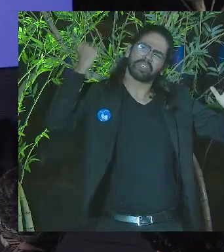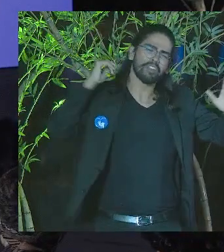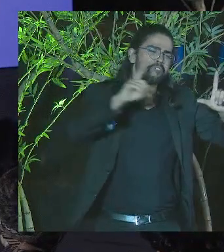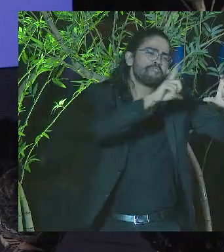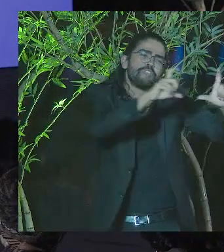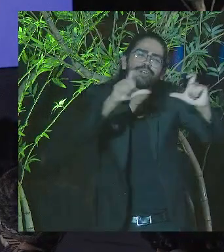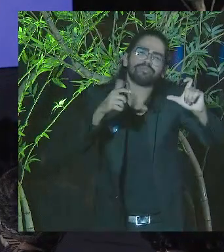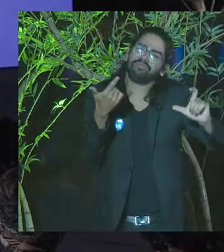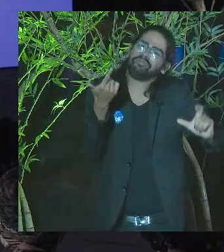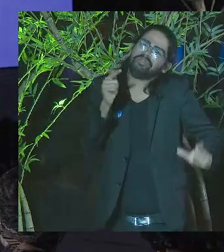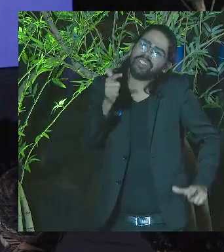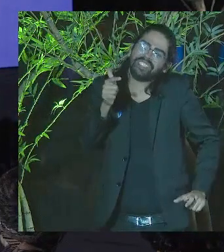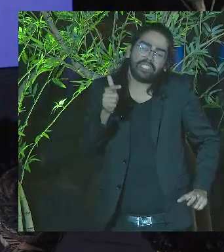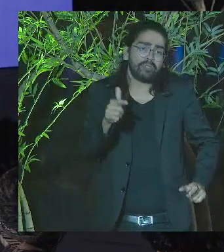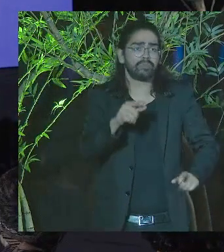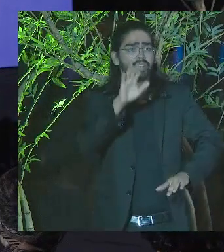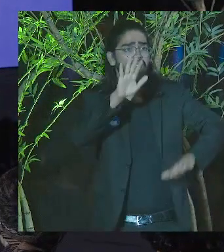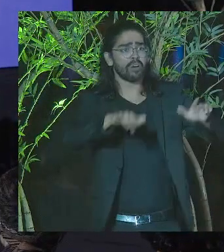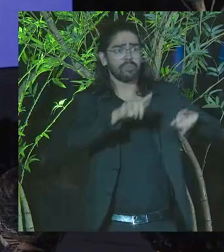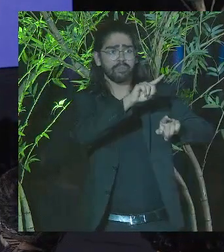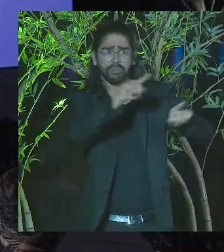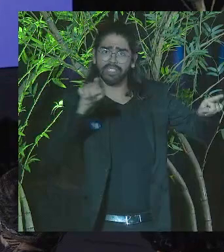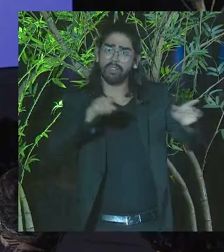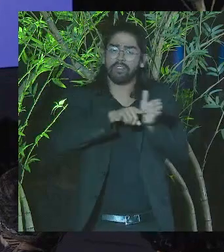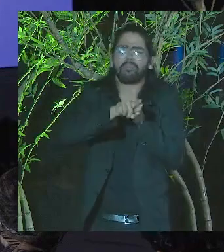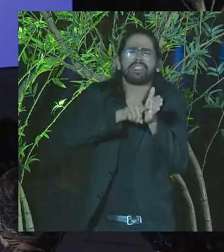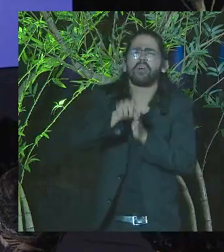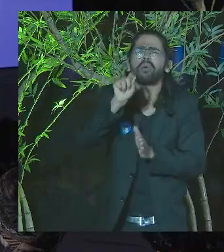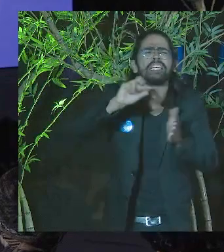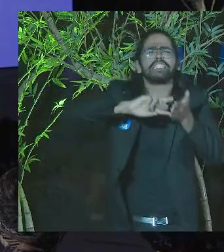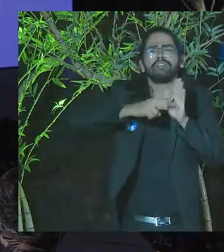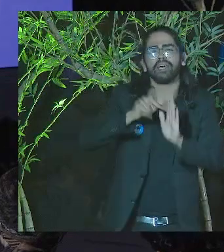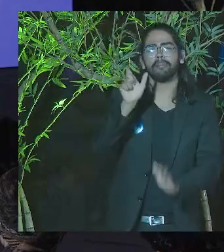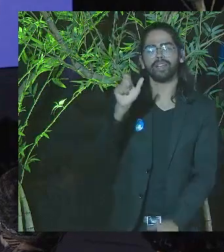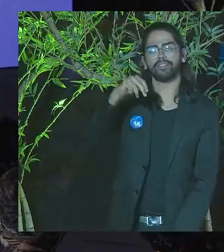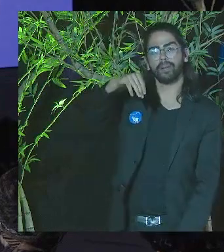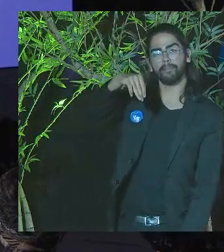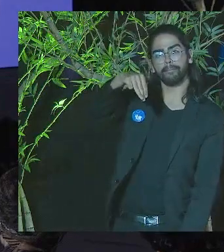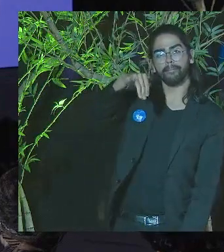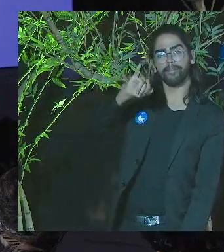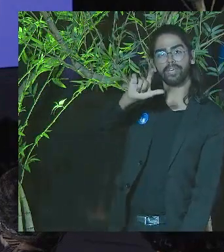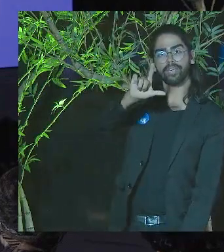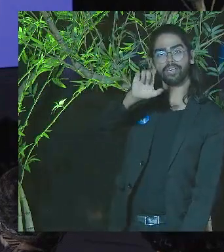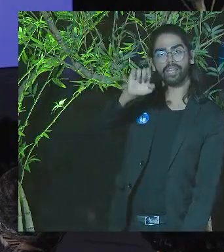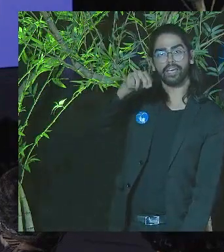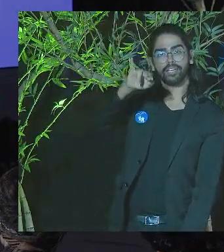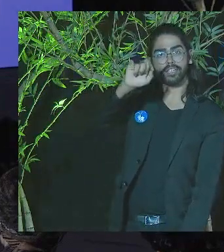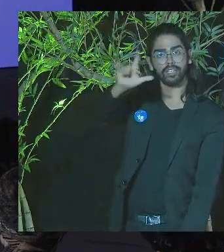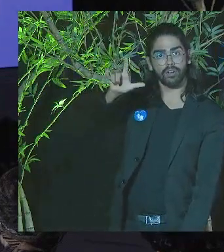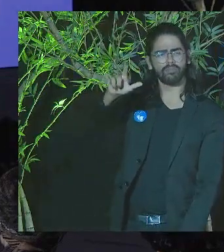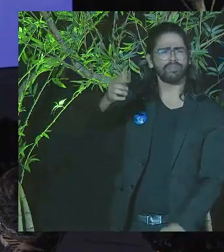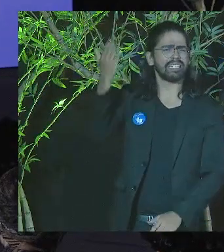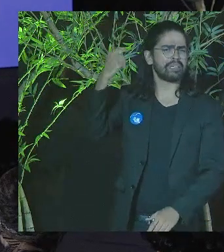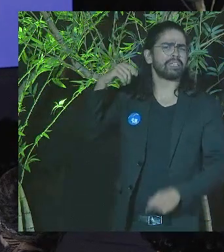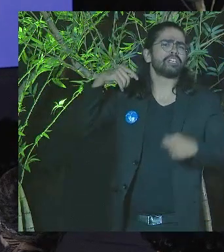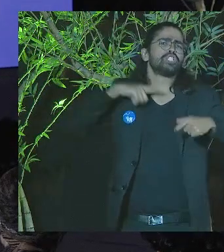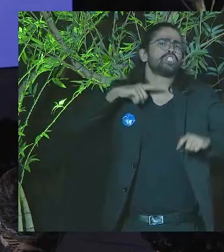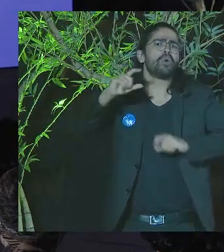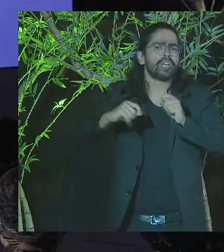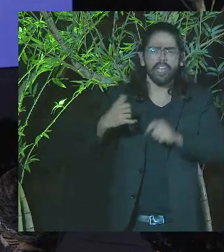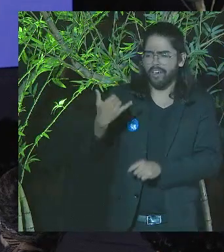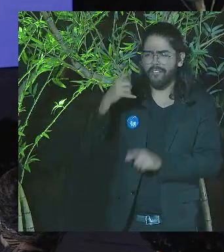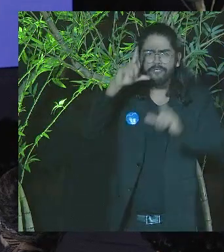hoje. Alguns de vocês depois vão ter que pesquisar no Google o que é isso, mas a gente revelava foto. Então tem esse